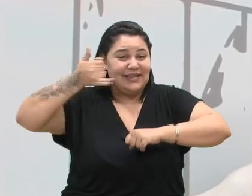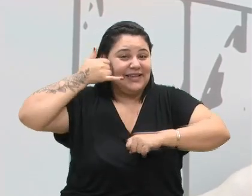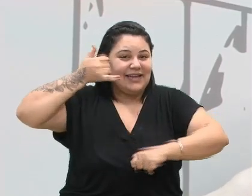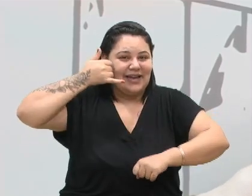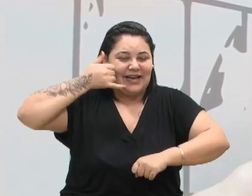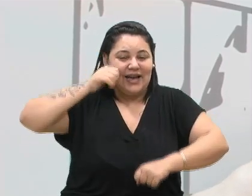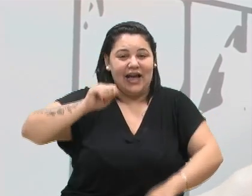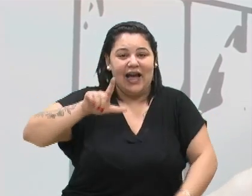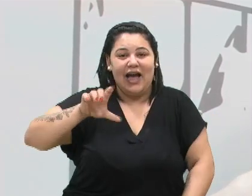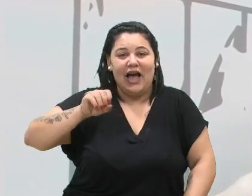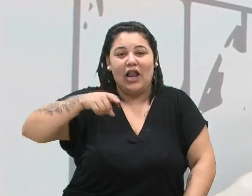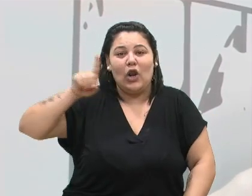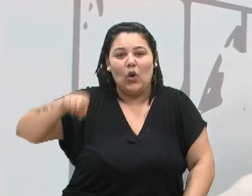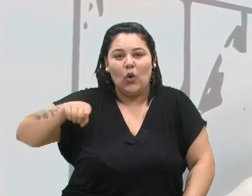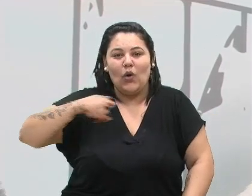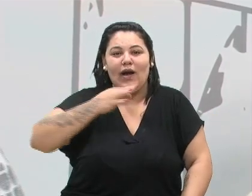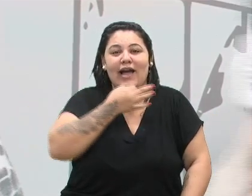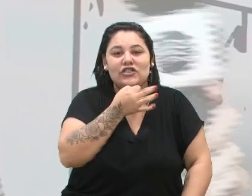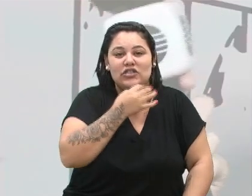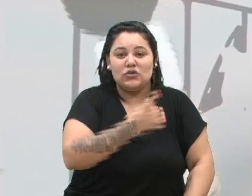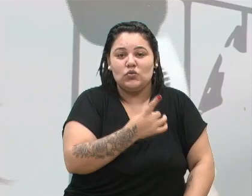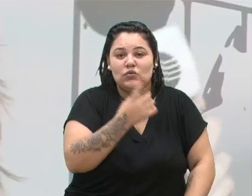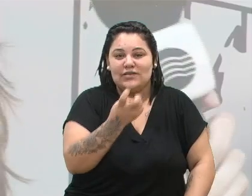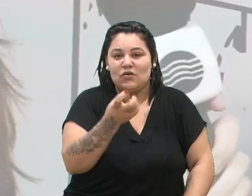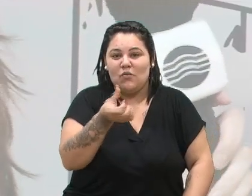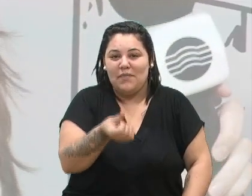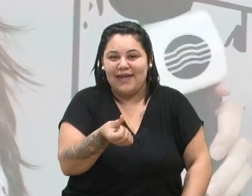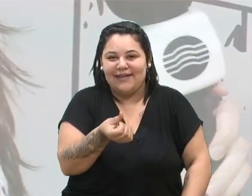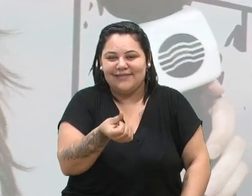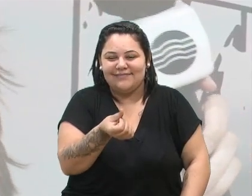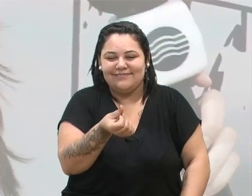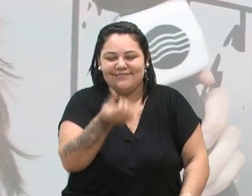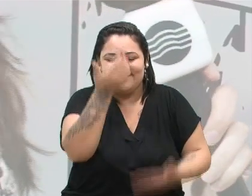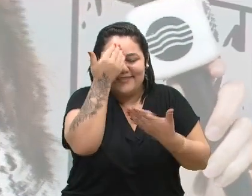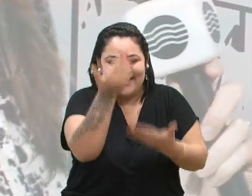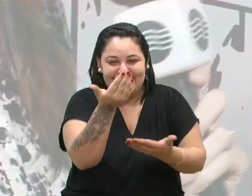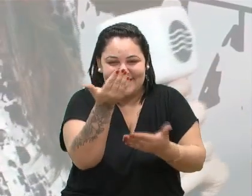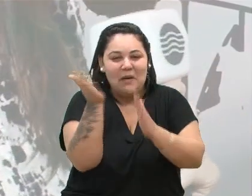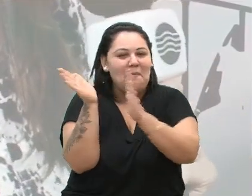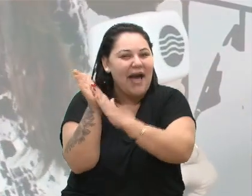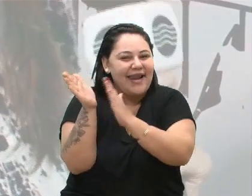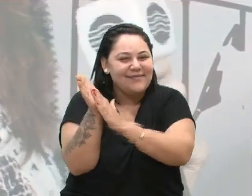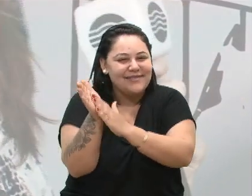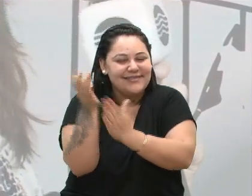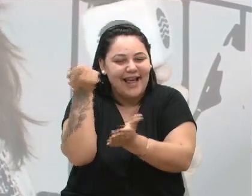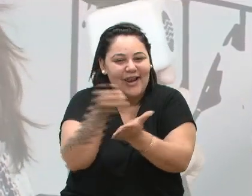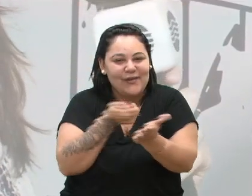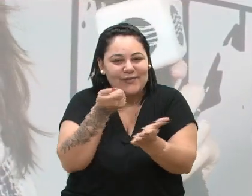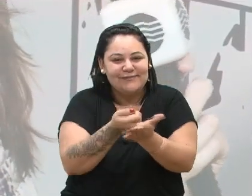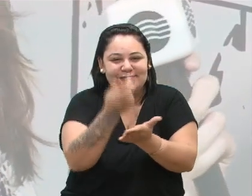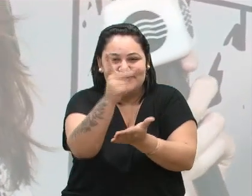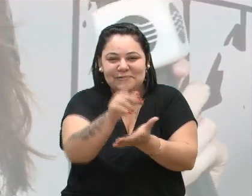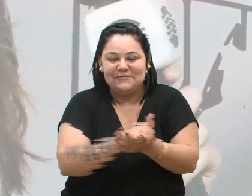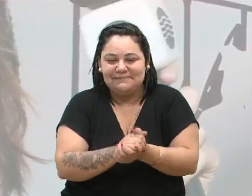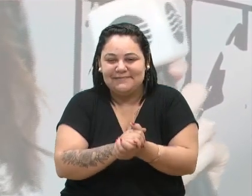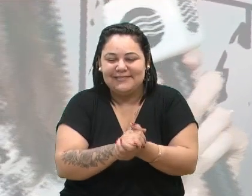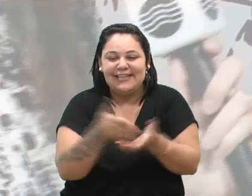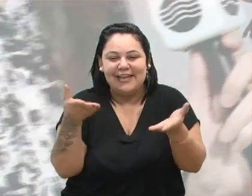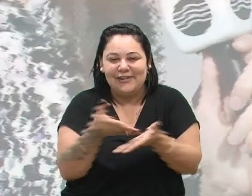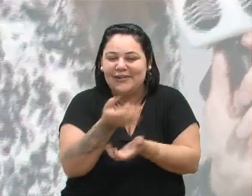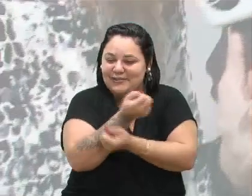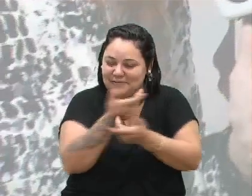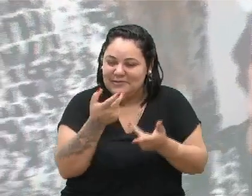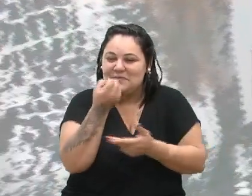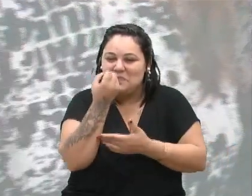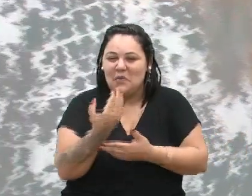Alô Caxias 156. Muito obrigada e parabéns por toda essa luta aí do senhor. De fato, está colhendo os frutos aí, né,